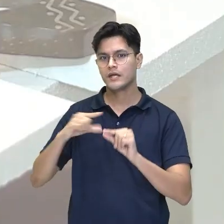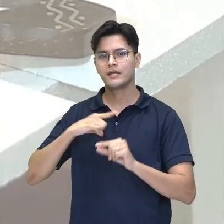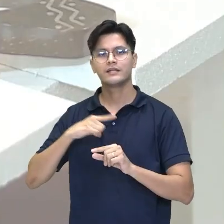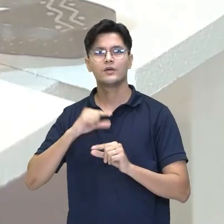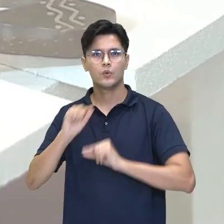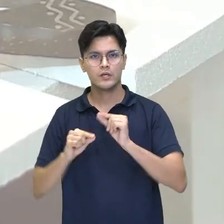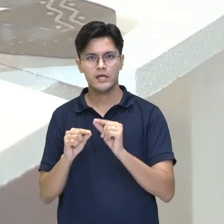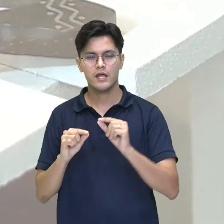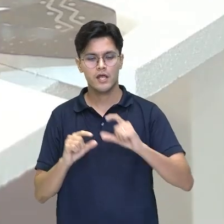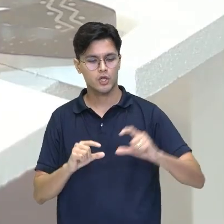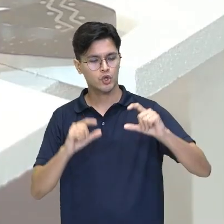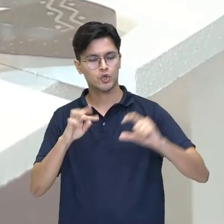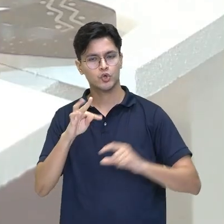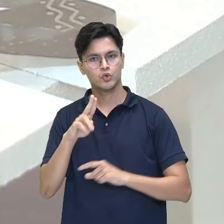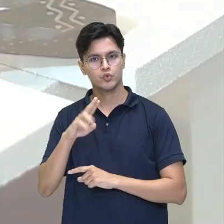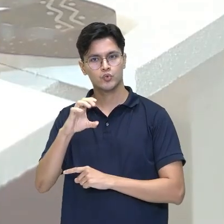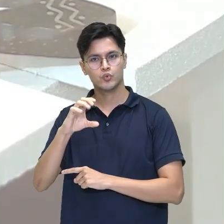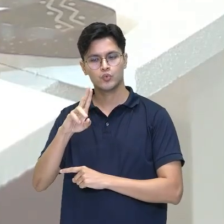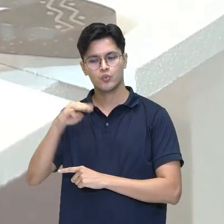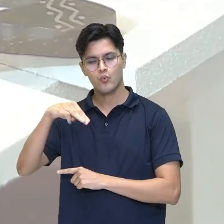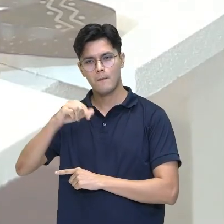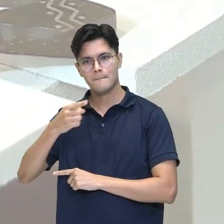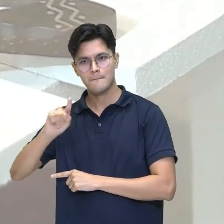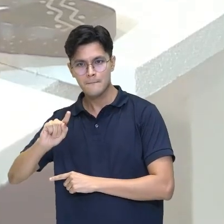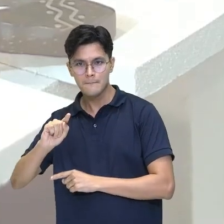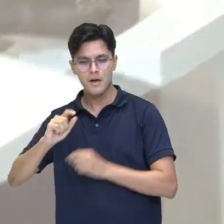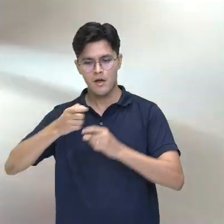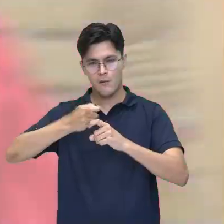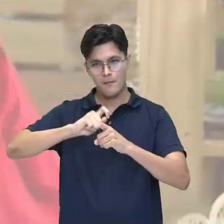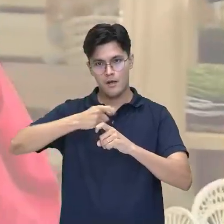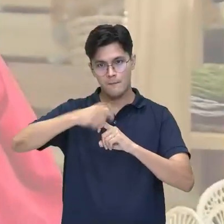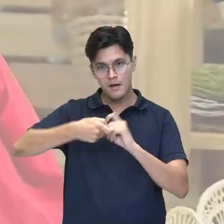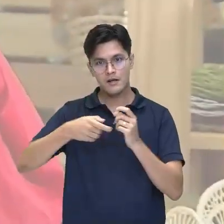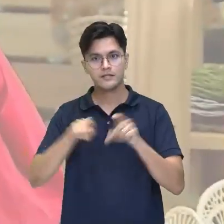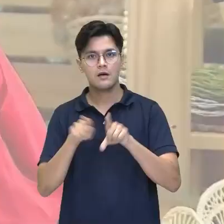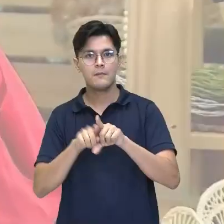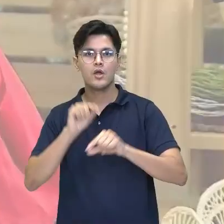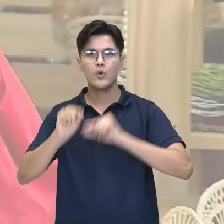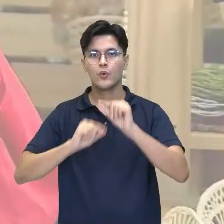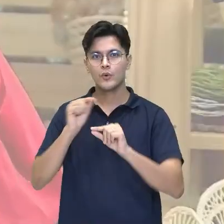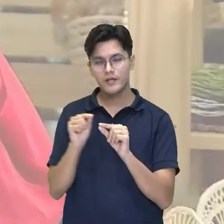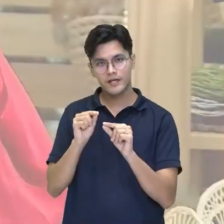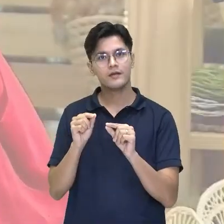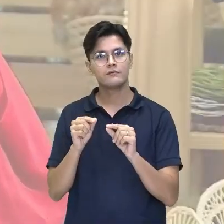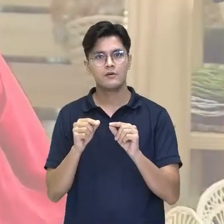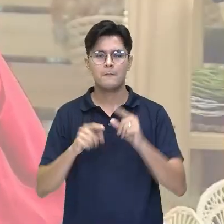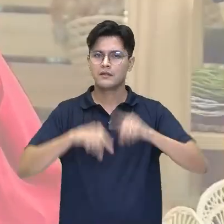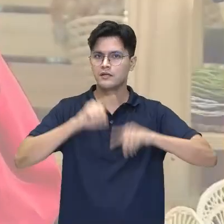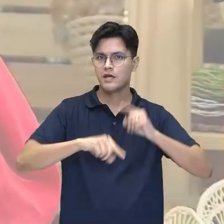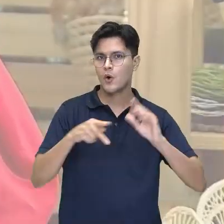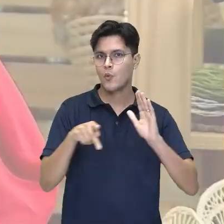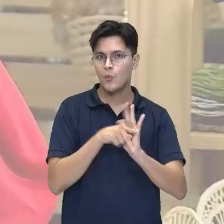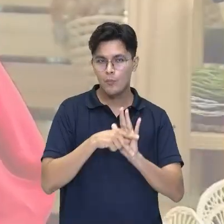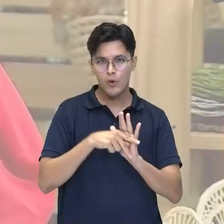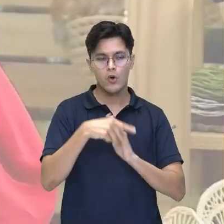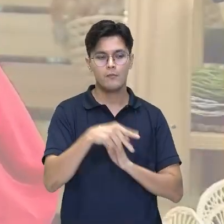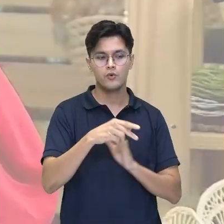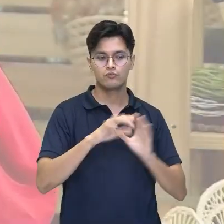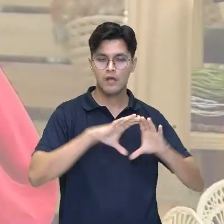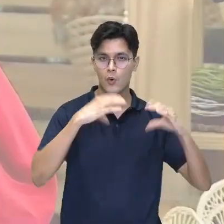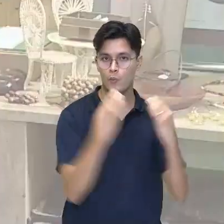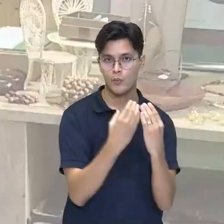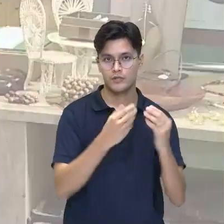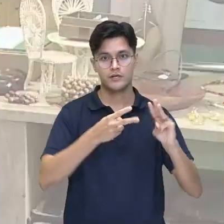dos ribeirinhos, e também comunidades indígenas. Prezar a biodiversidade com a preservação